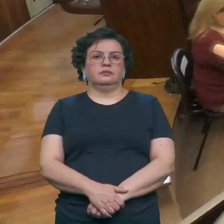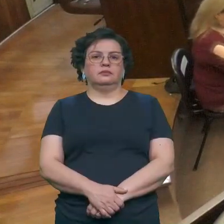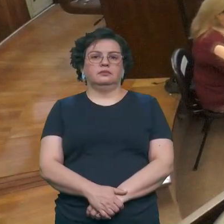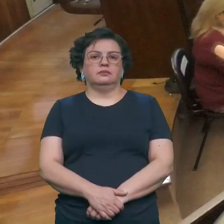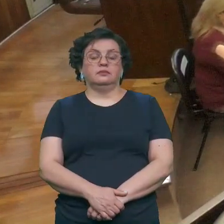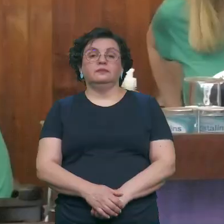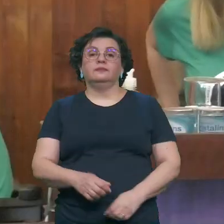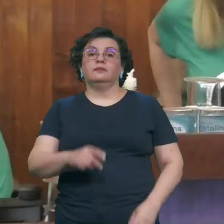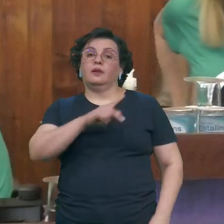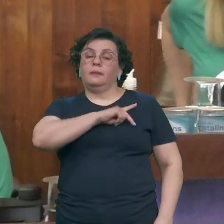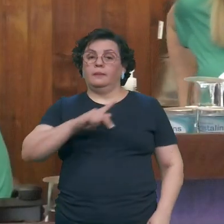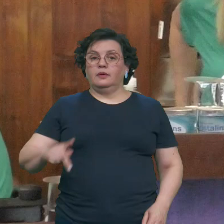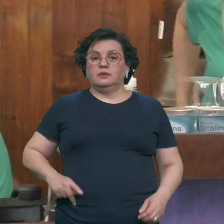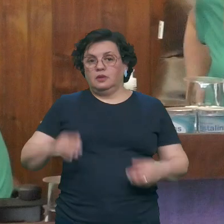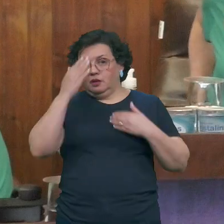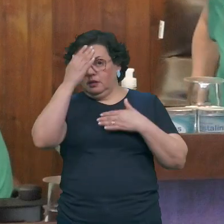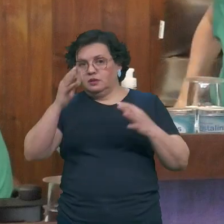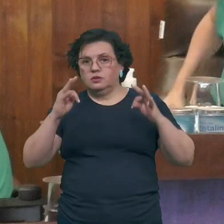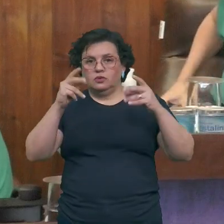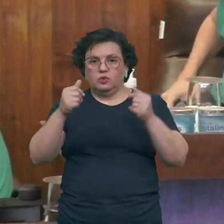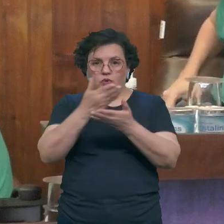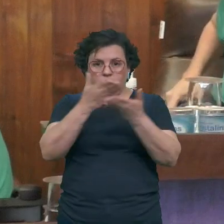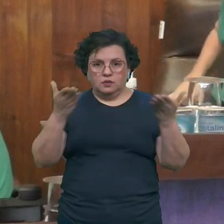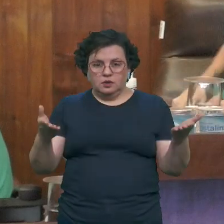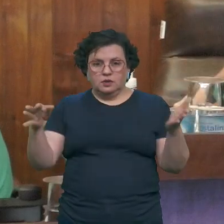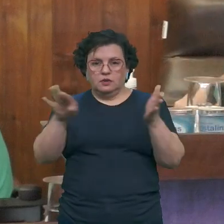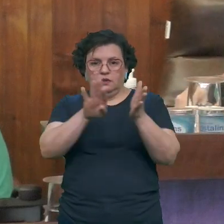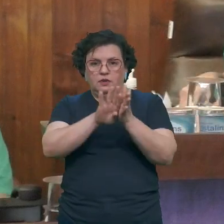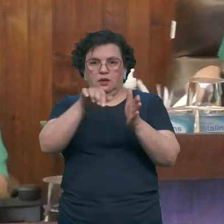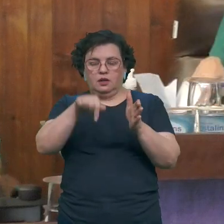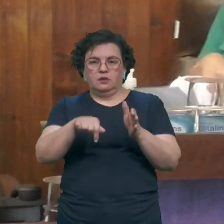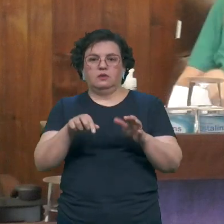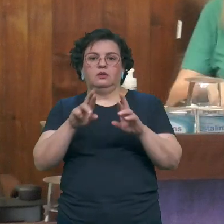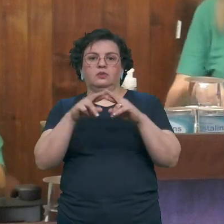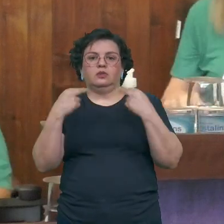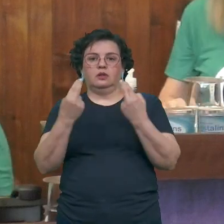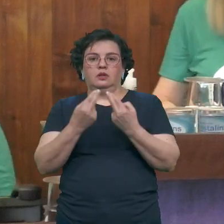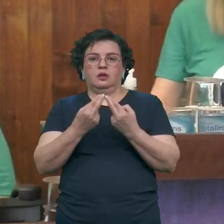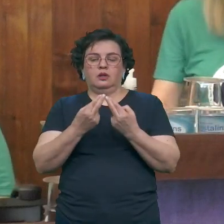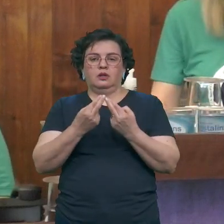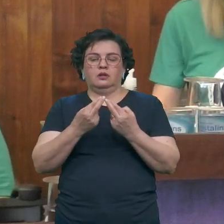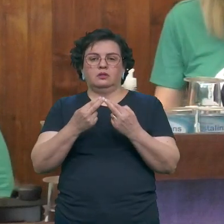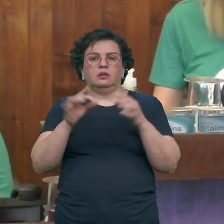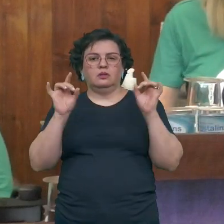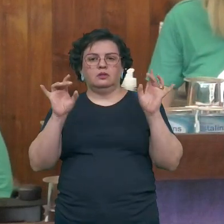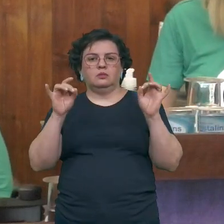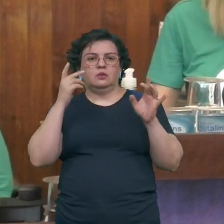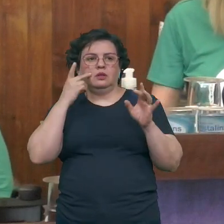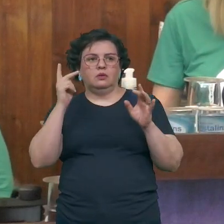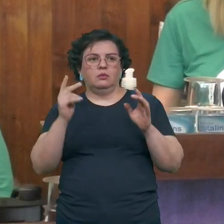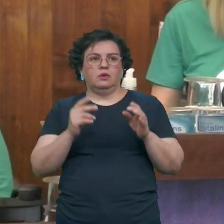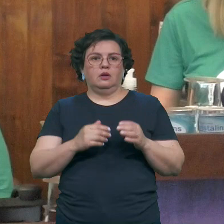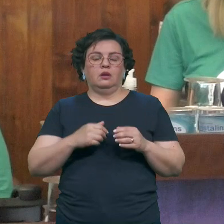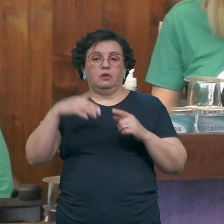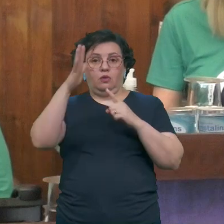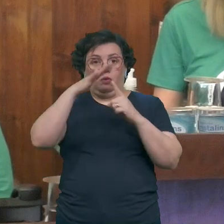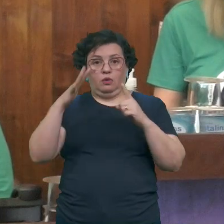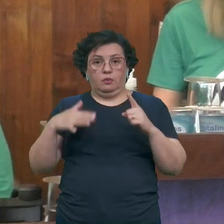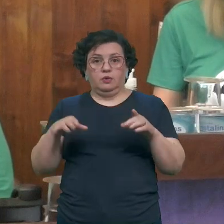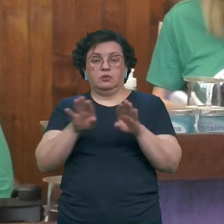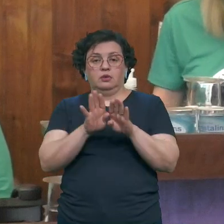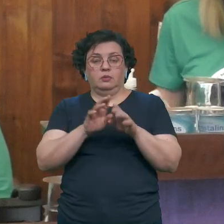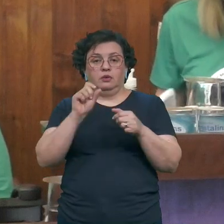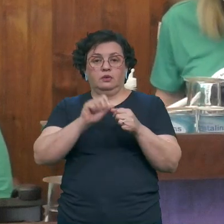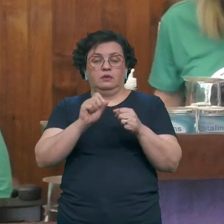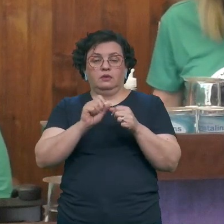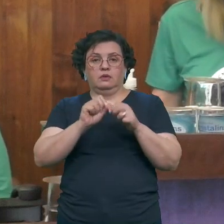Esta presidência agradece a todos que compareceram ao evento na noite de hoje para homenagear e também fazer a realização da